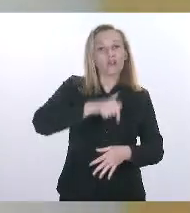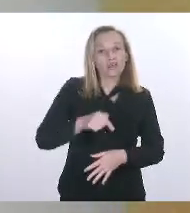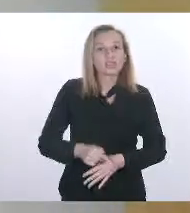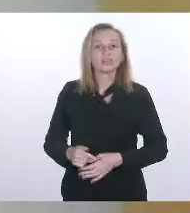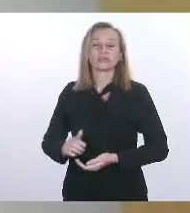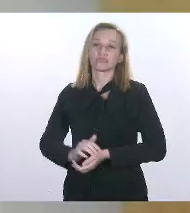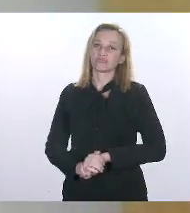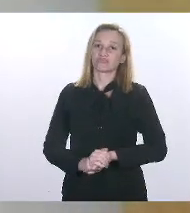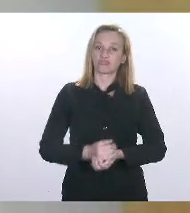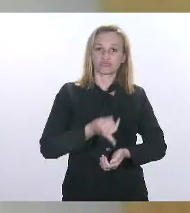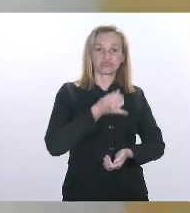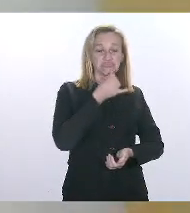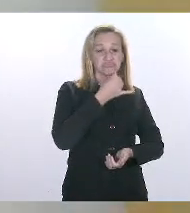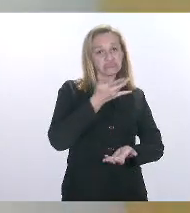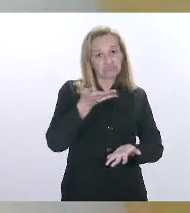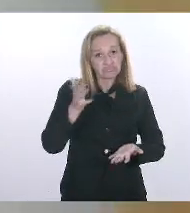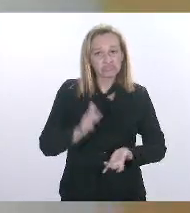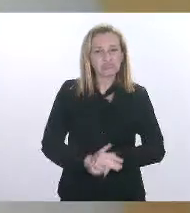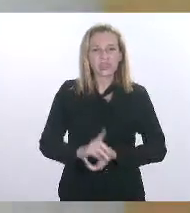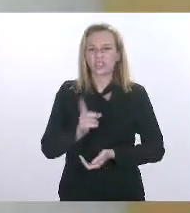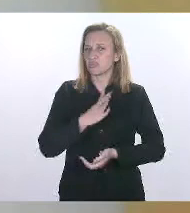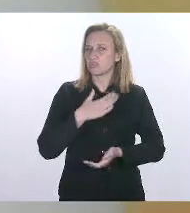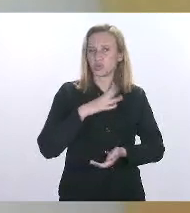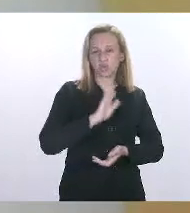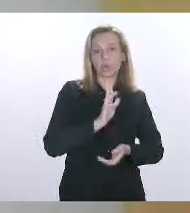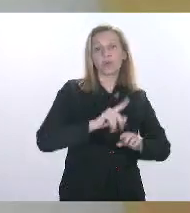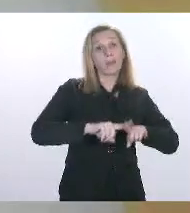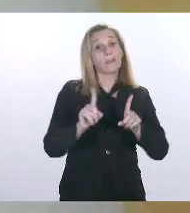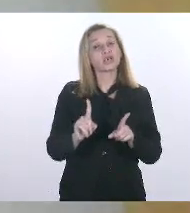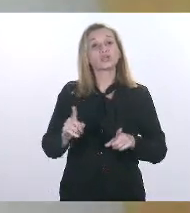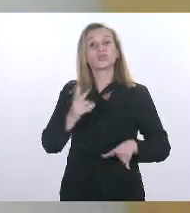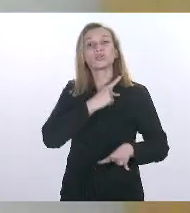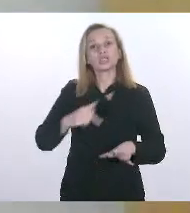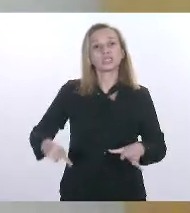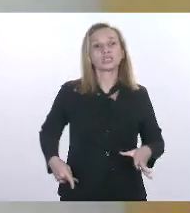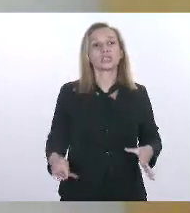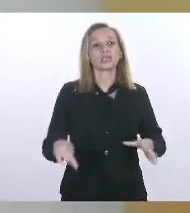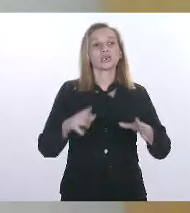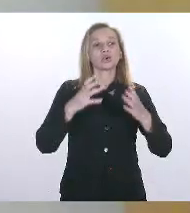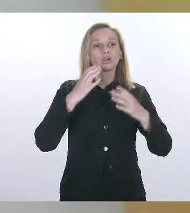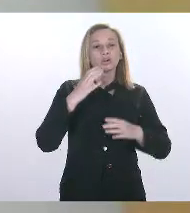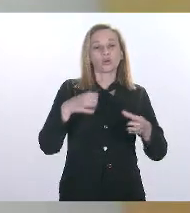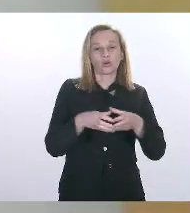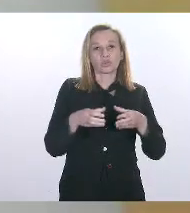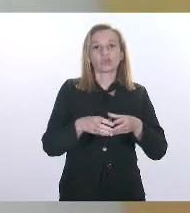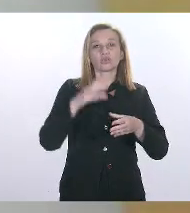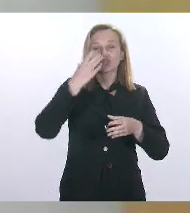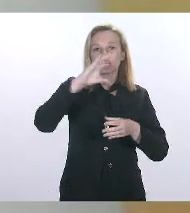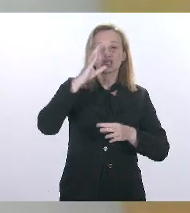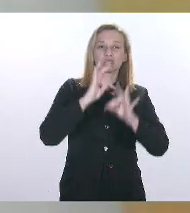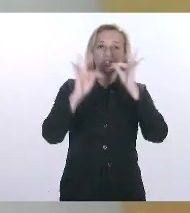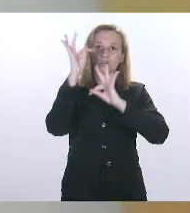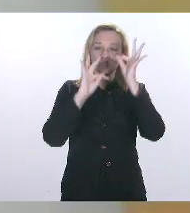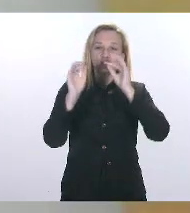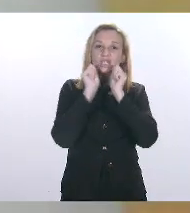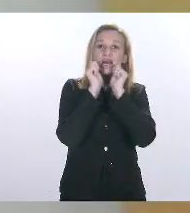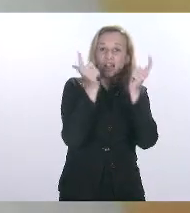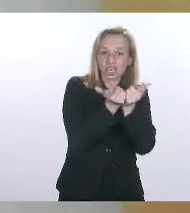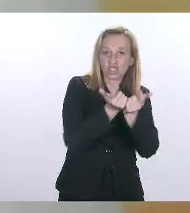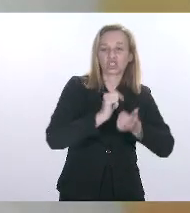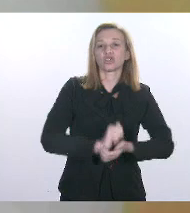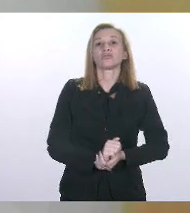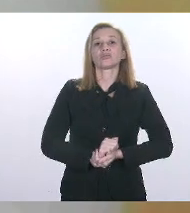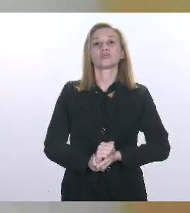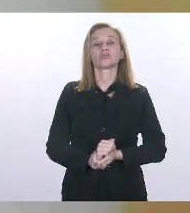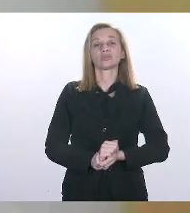mais profunda indignação, não apenas em meu nome, mas como presidente da Comissão de Ciência e Tecnologia da Leste, não falo em nome de toda a comissão, que não ouviu